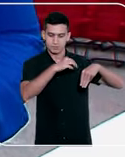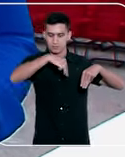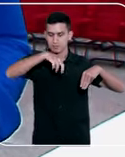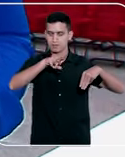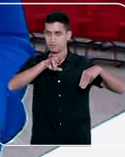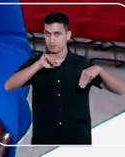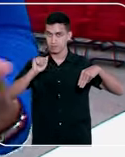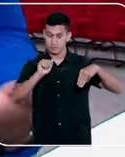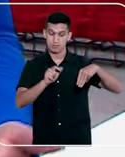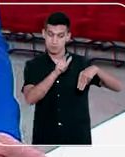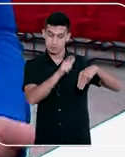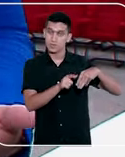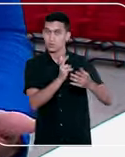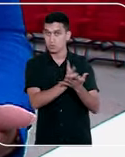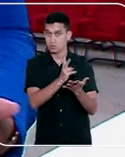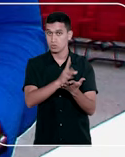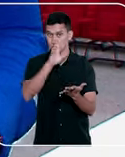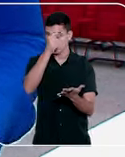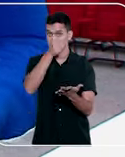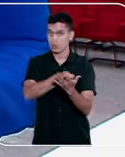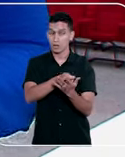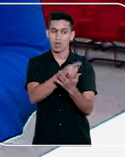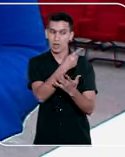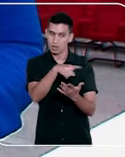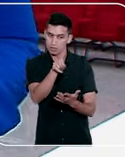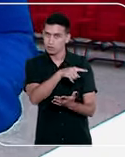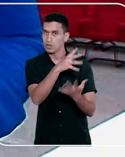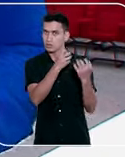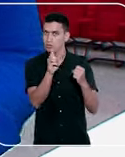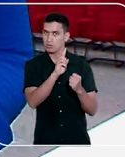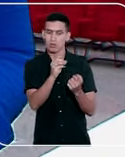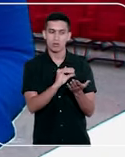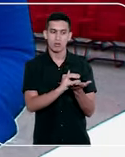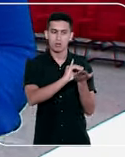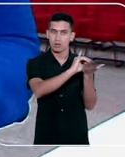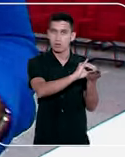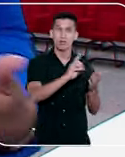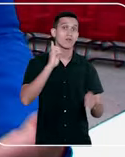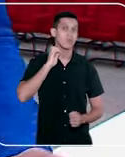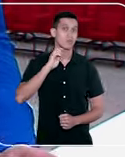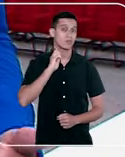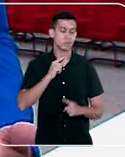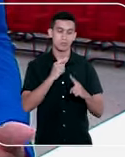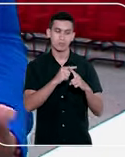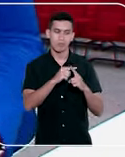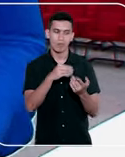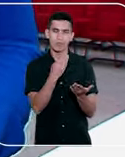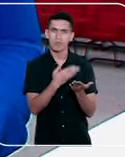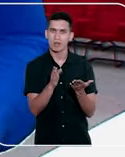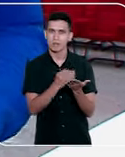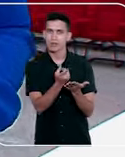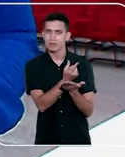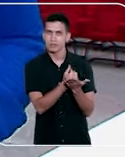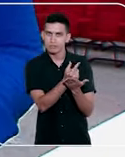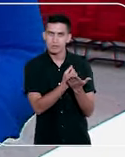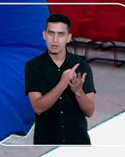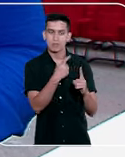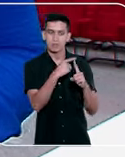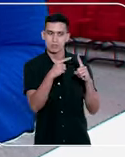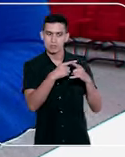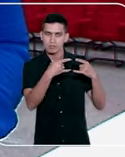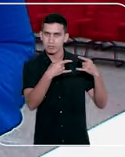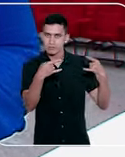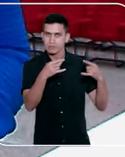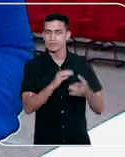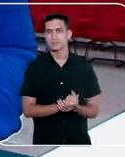de Assis Moura, manteve decisão que negou ao Flamengo indenização por suposta perda de receita com meia